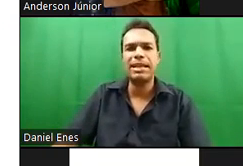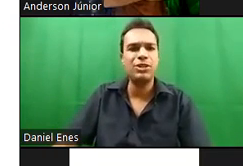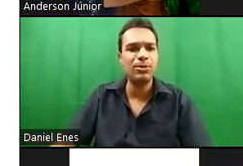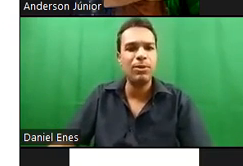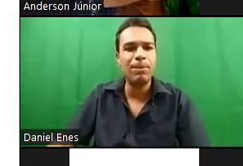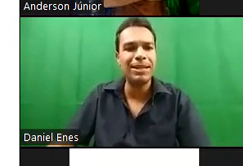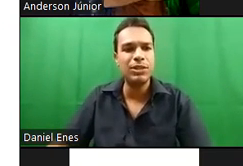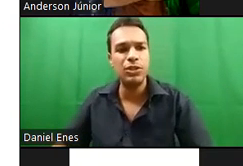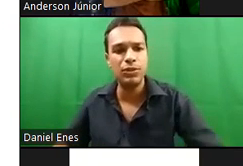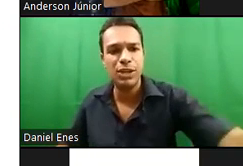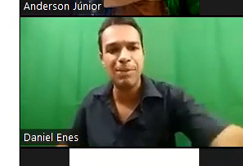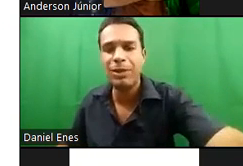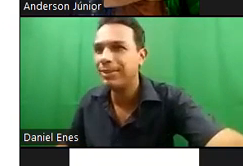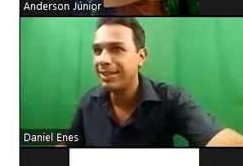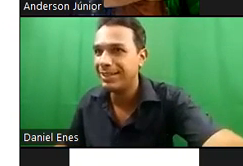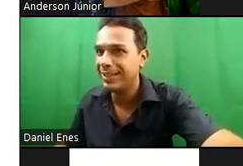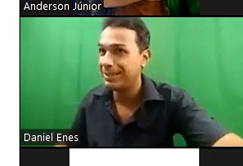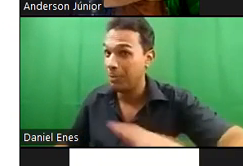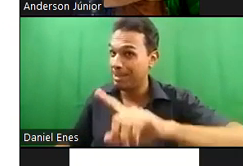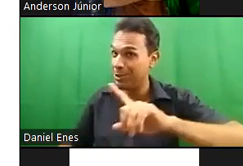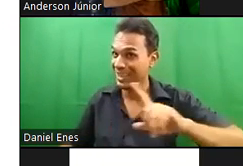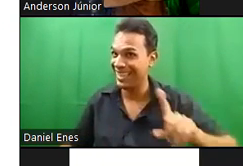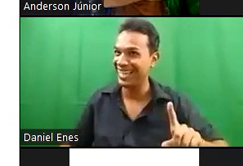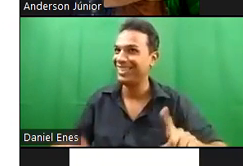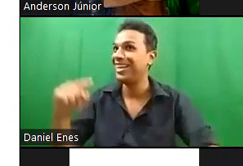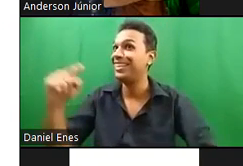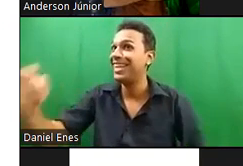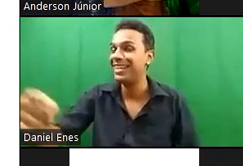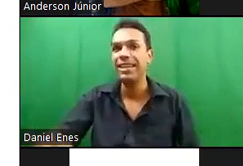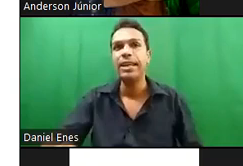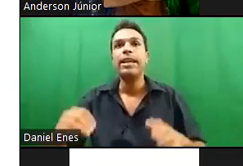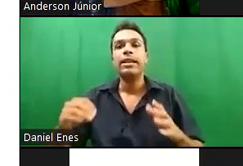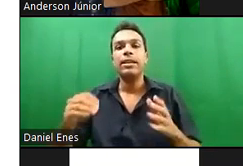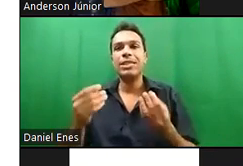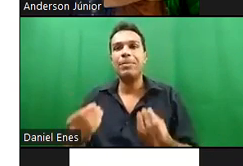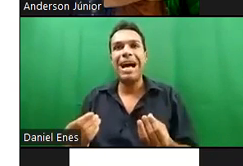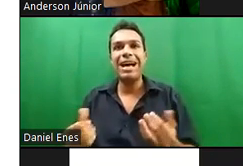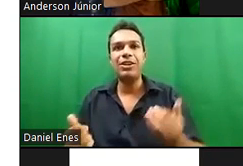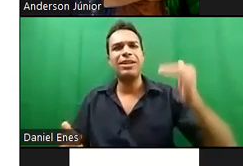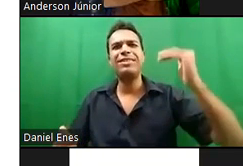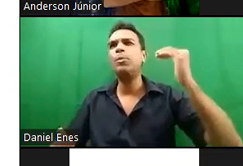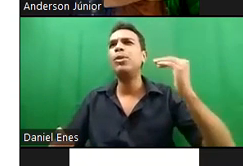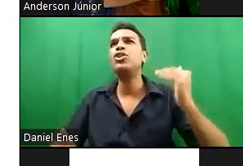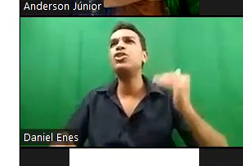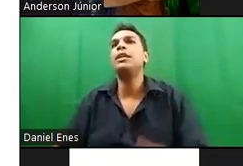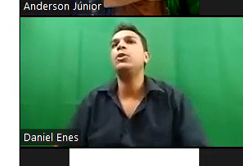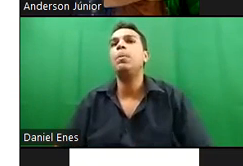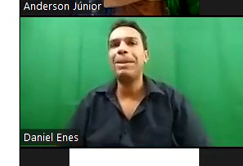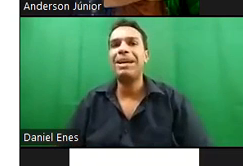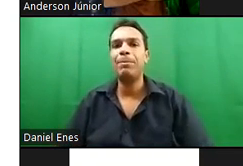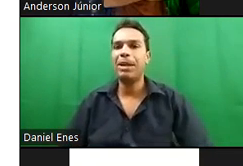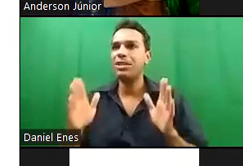caras latinos. Tem um aplicativo chamado Tandem, não é Tinder, Tandem, que você baixa e tem um monte de